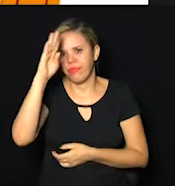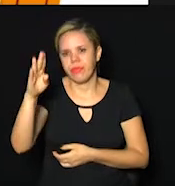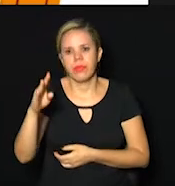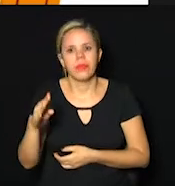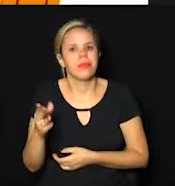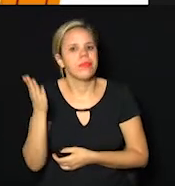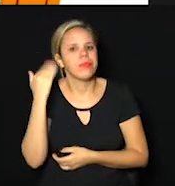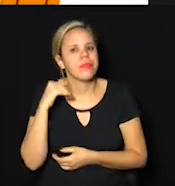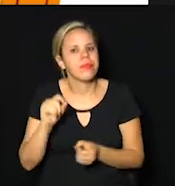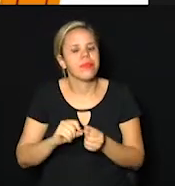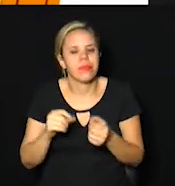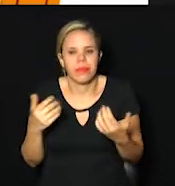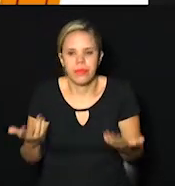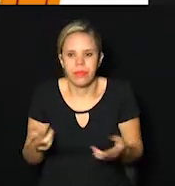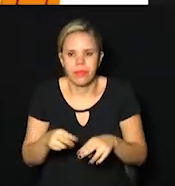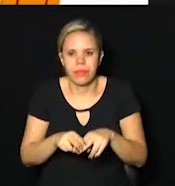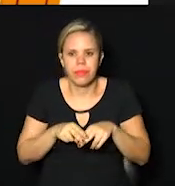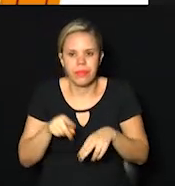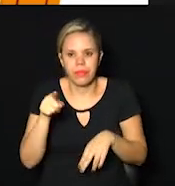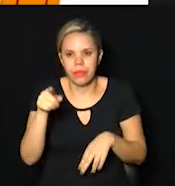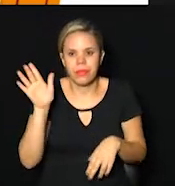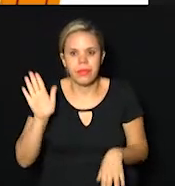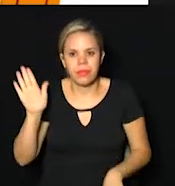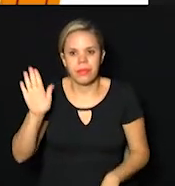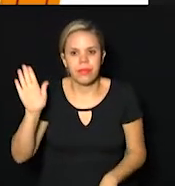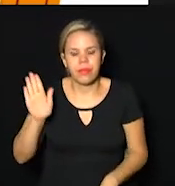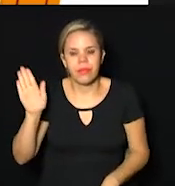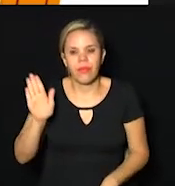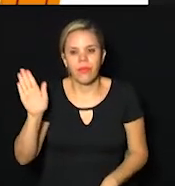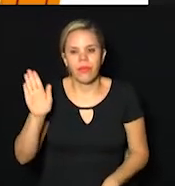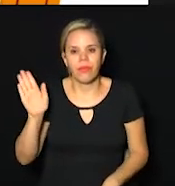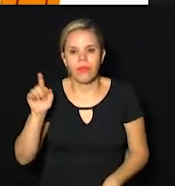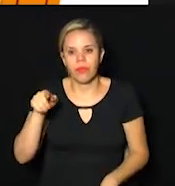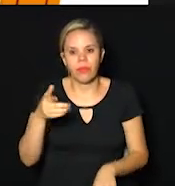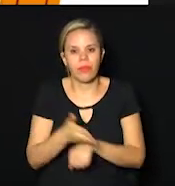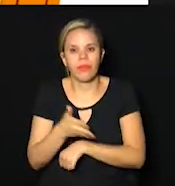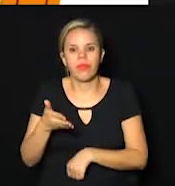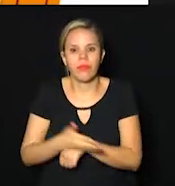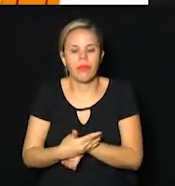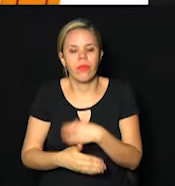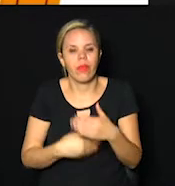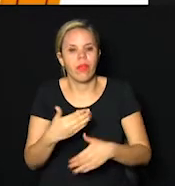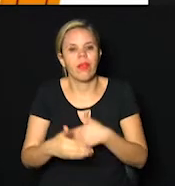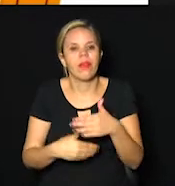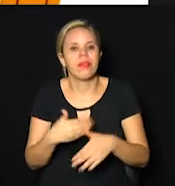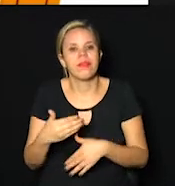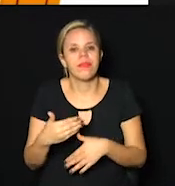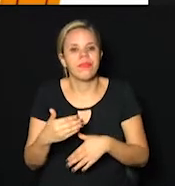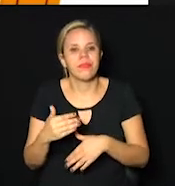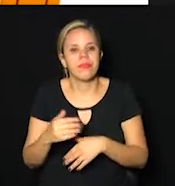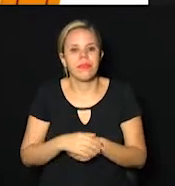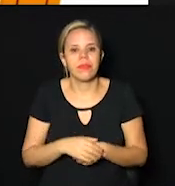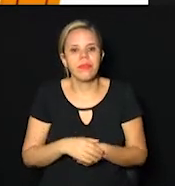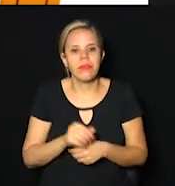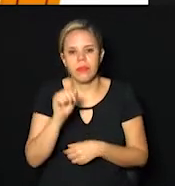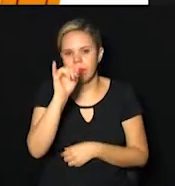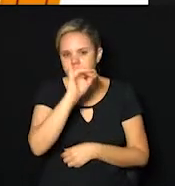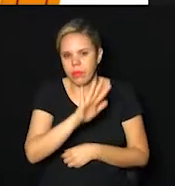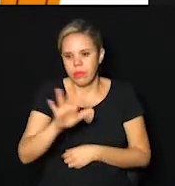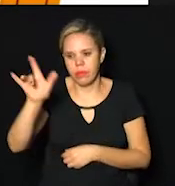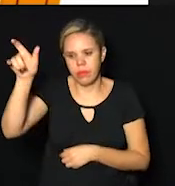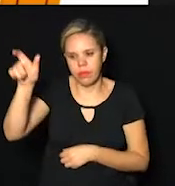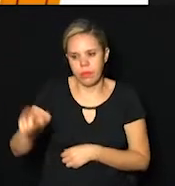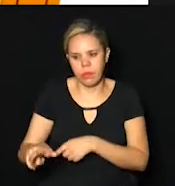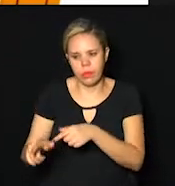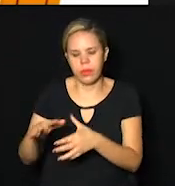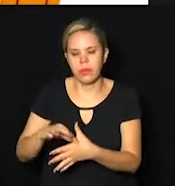saiba o que fazer. Por isso, se você é candidato, se você participa do processo de construção da imagem de uma pessoa, de um